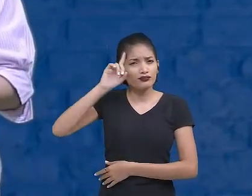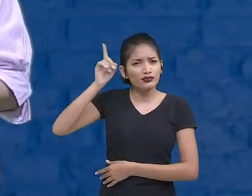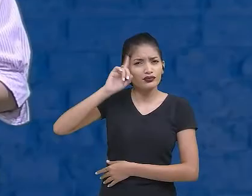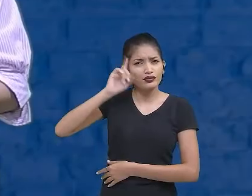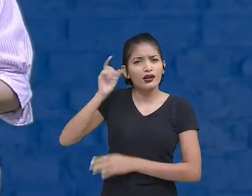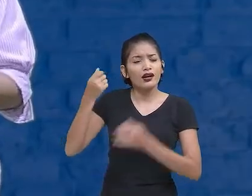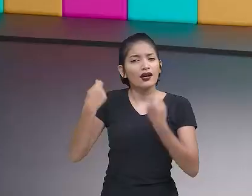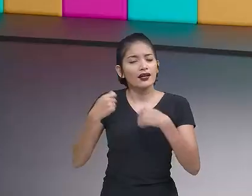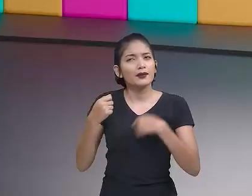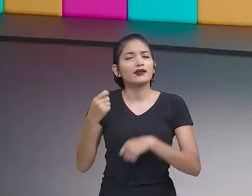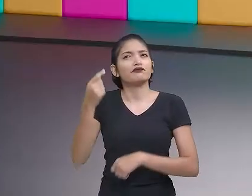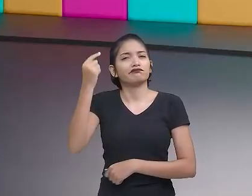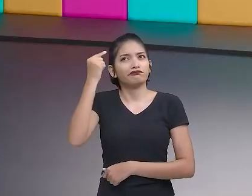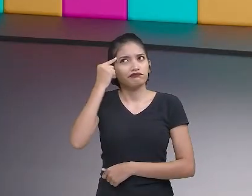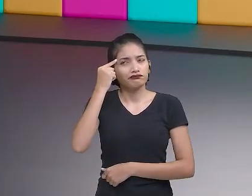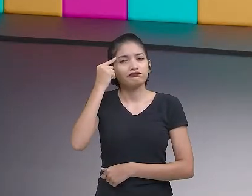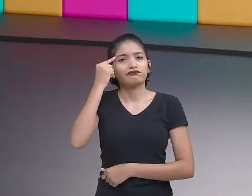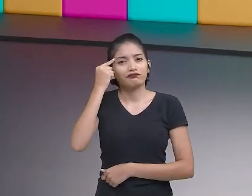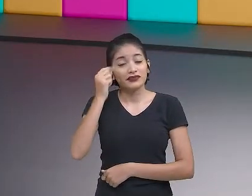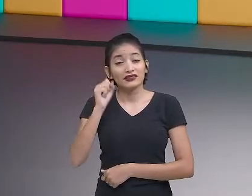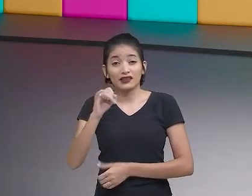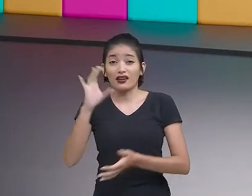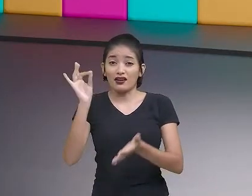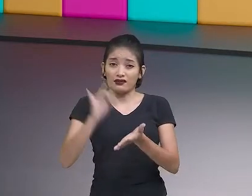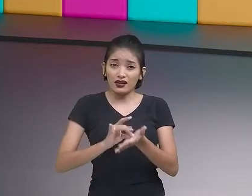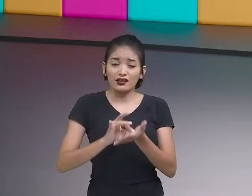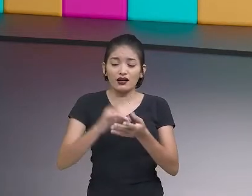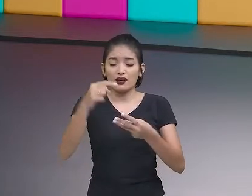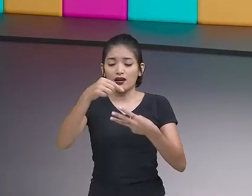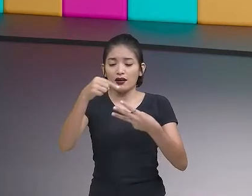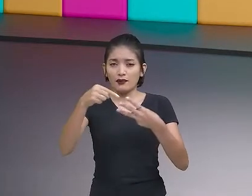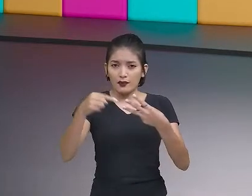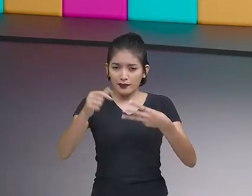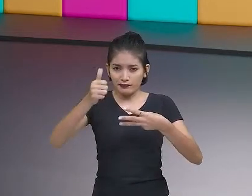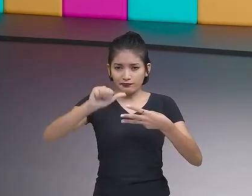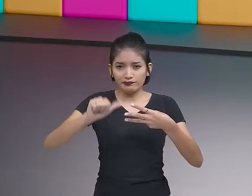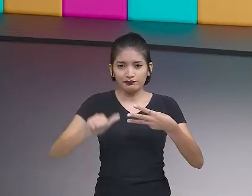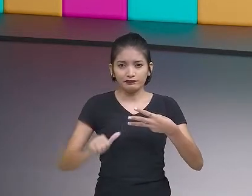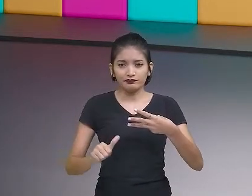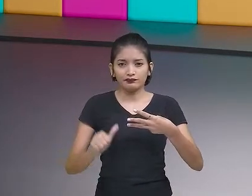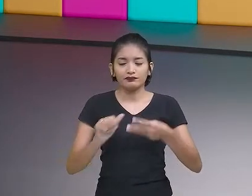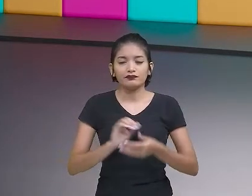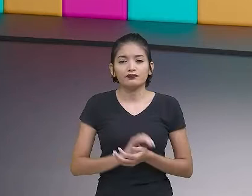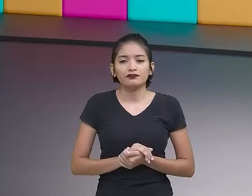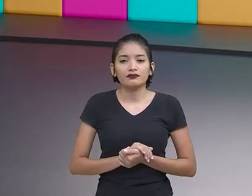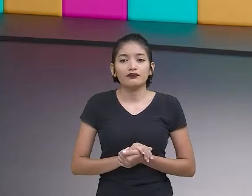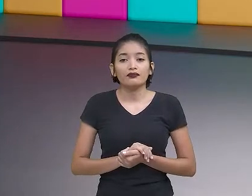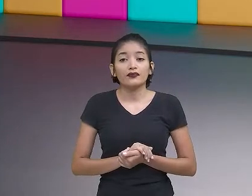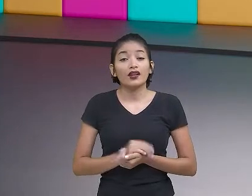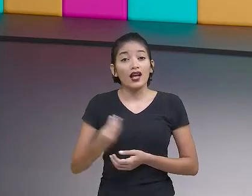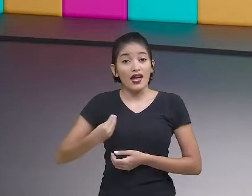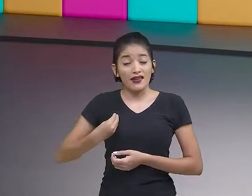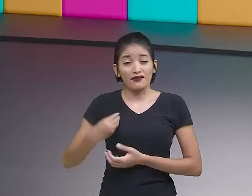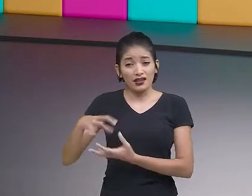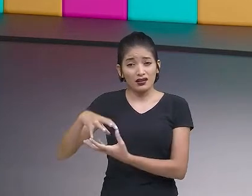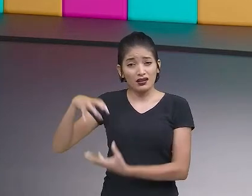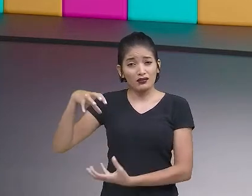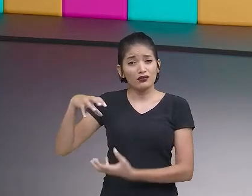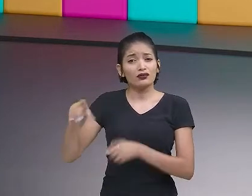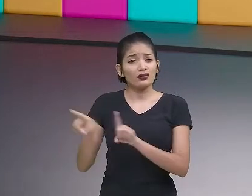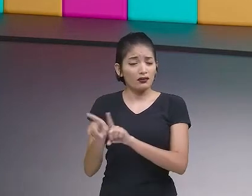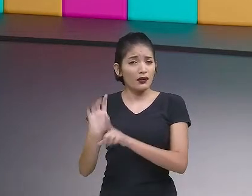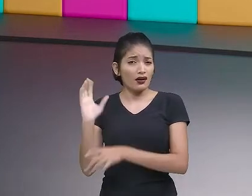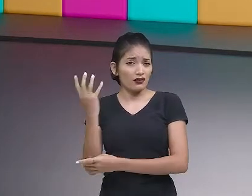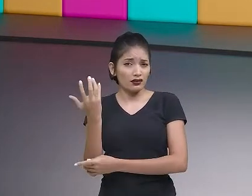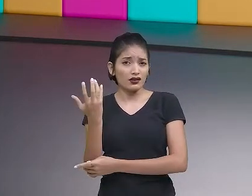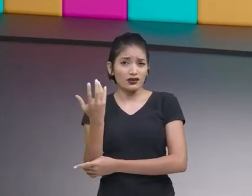essa noção da verdade, das 3 peneiras. Então, no mundo adulto também pode acontecer, a gente